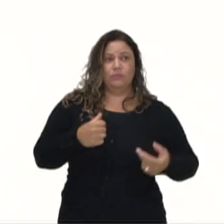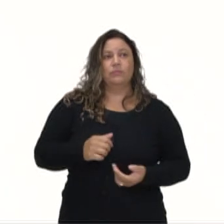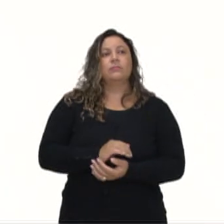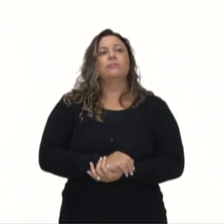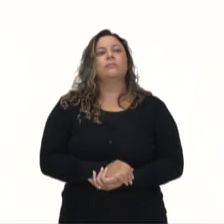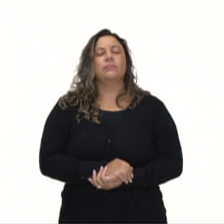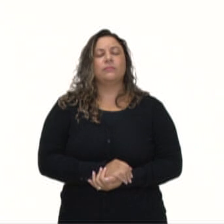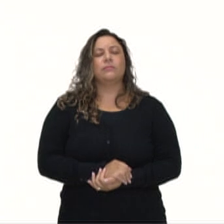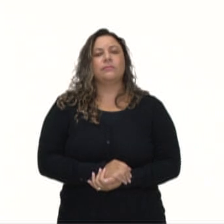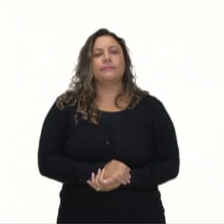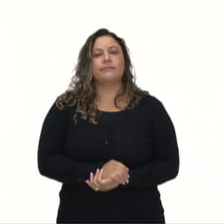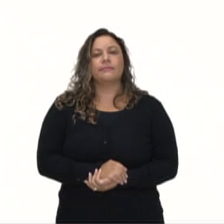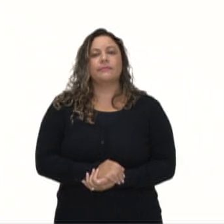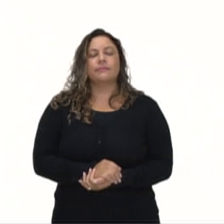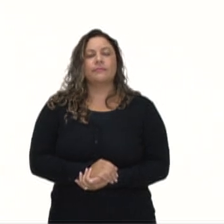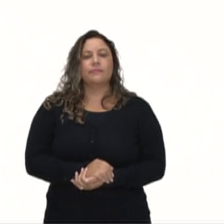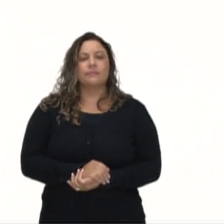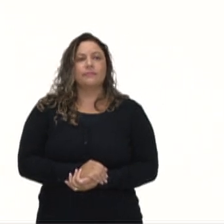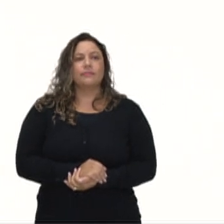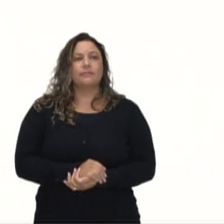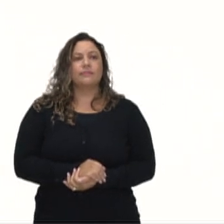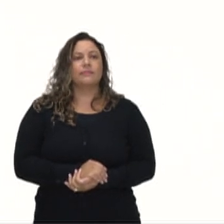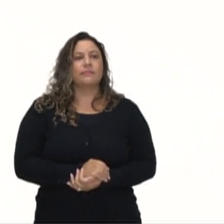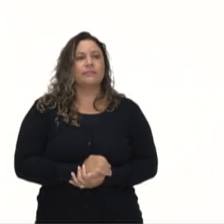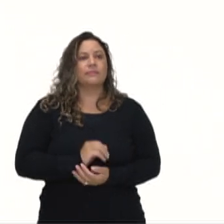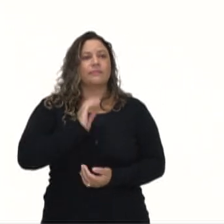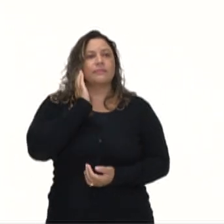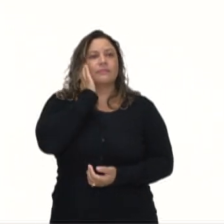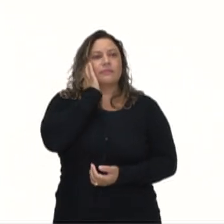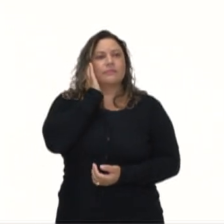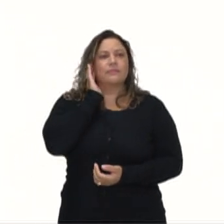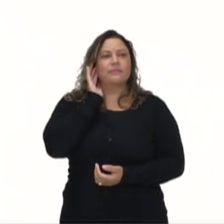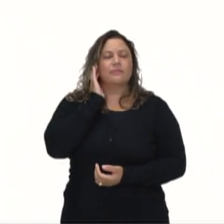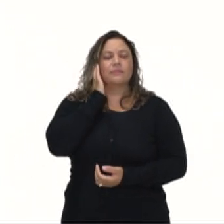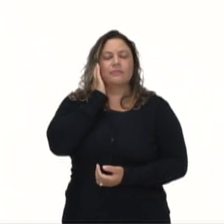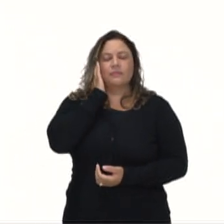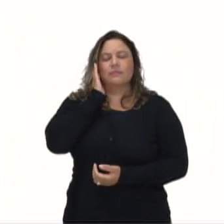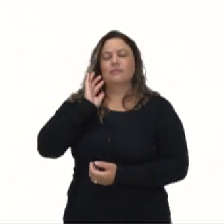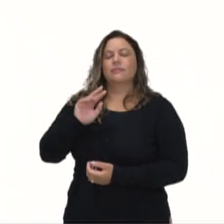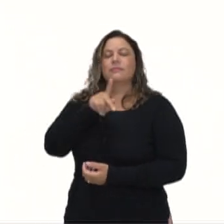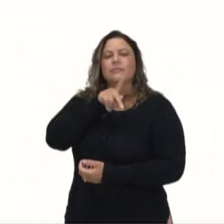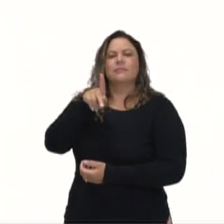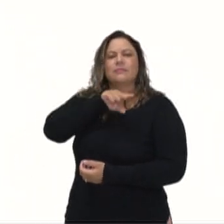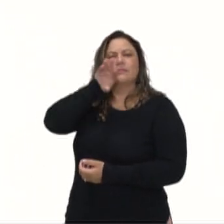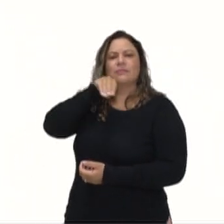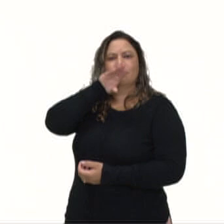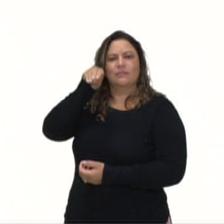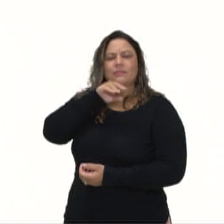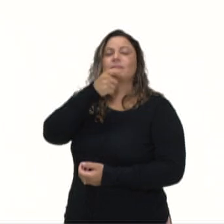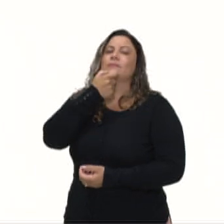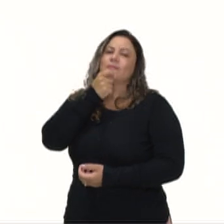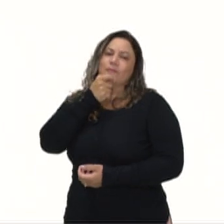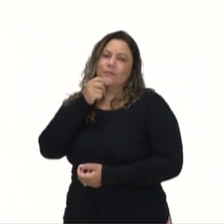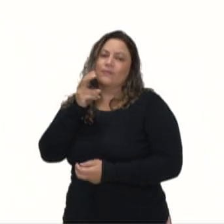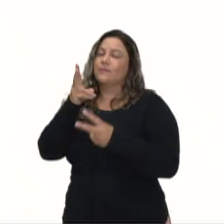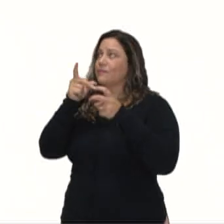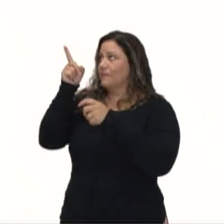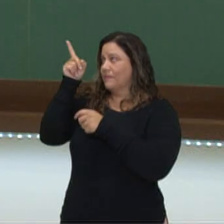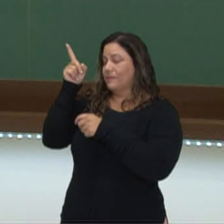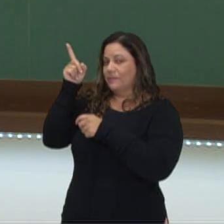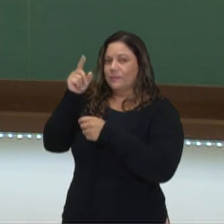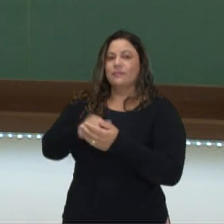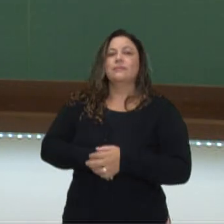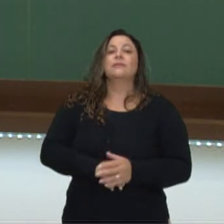transcript of the video titled Marvel's Stan Lee on Success, Creativity and Following Your Passion. Então, você vai